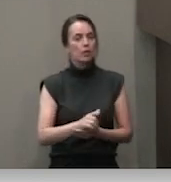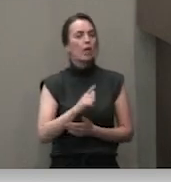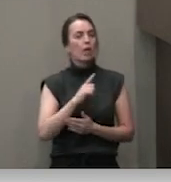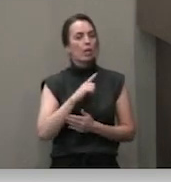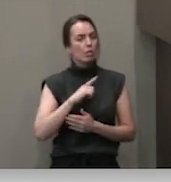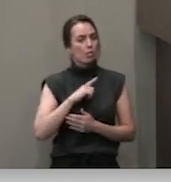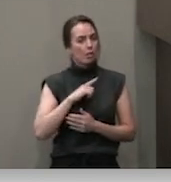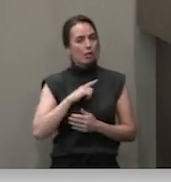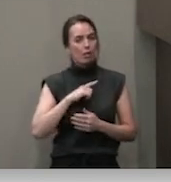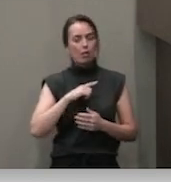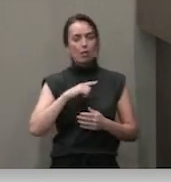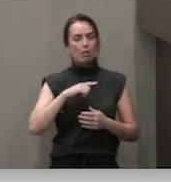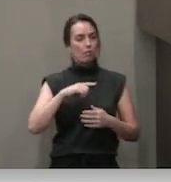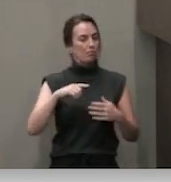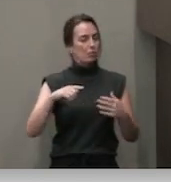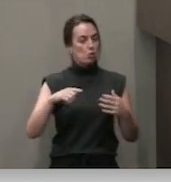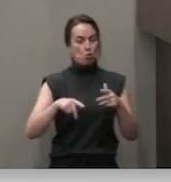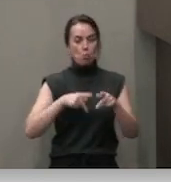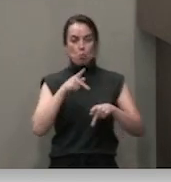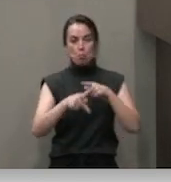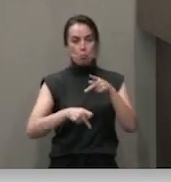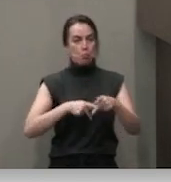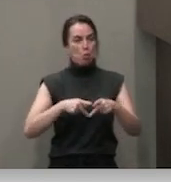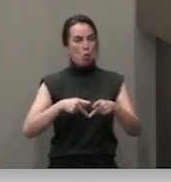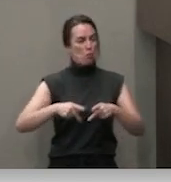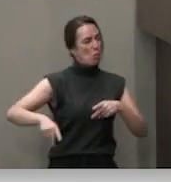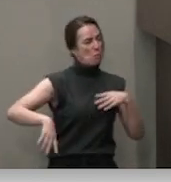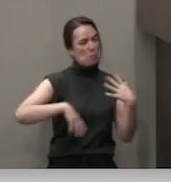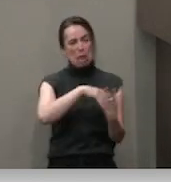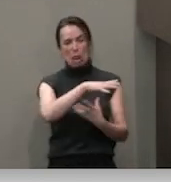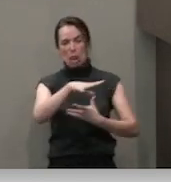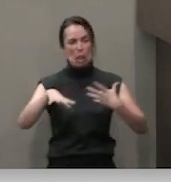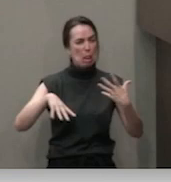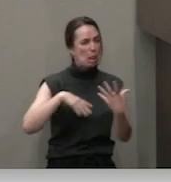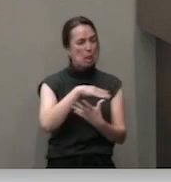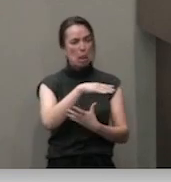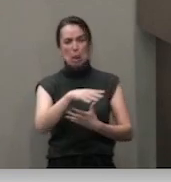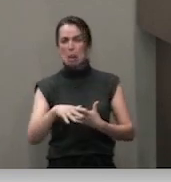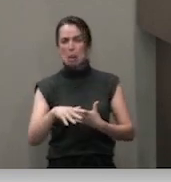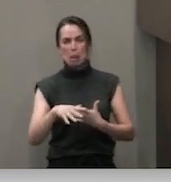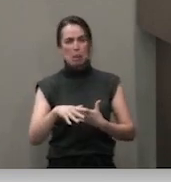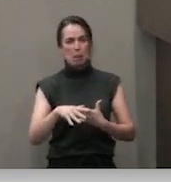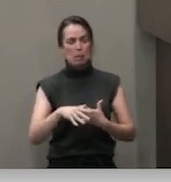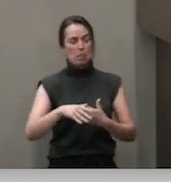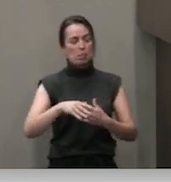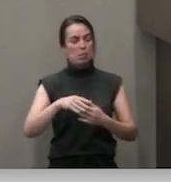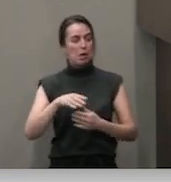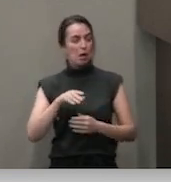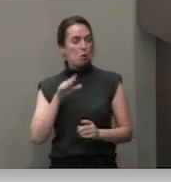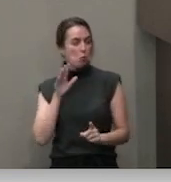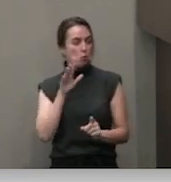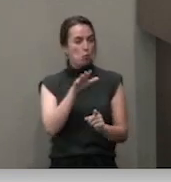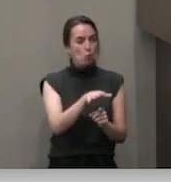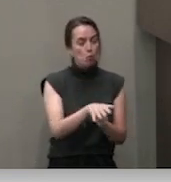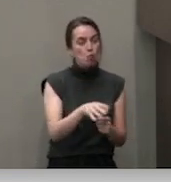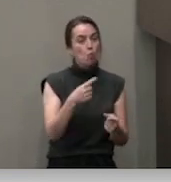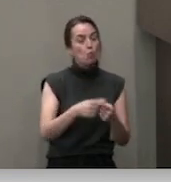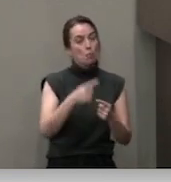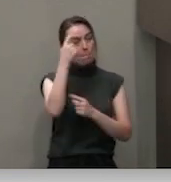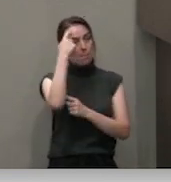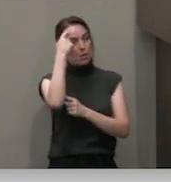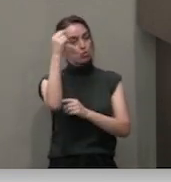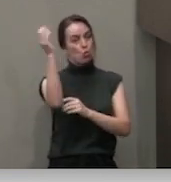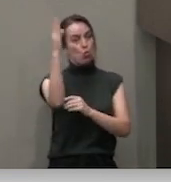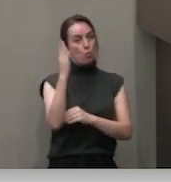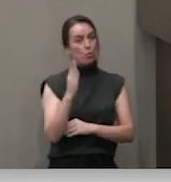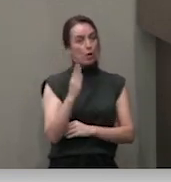revolta popular geral assim contra essa aproximação porque se entendia que se estaria encaminhando o Brasil